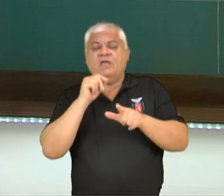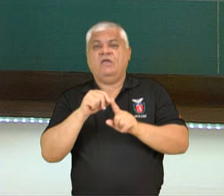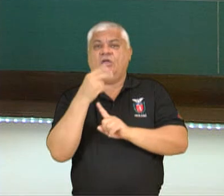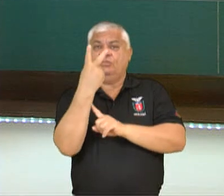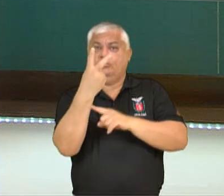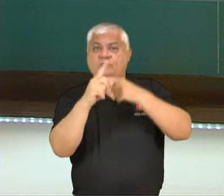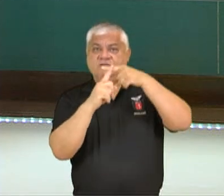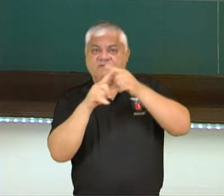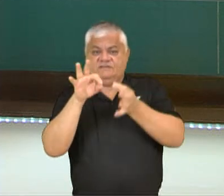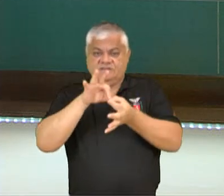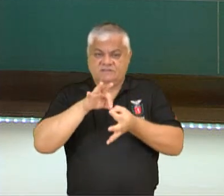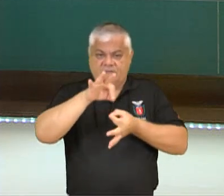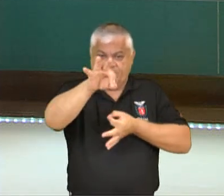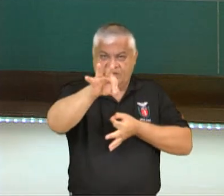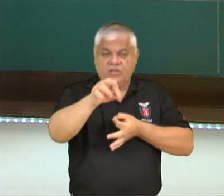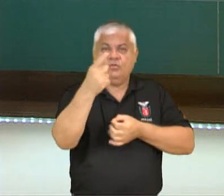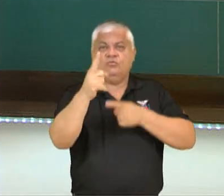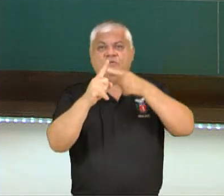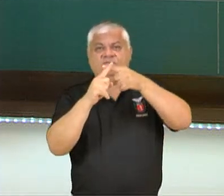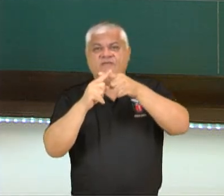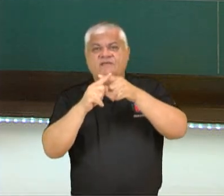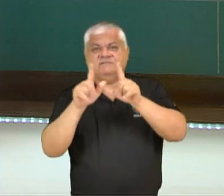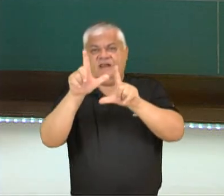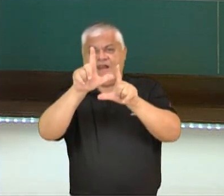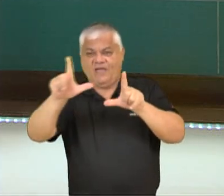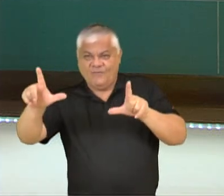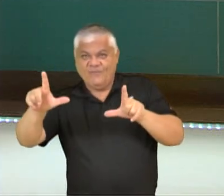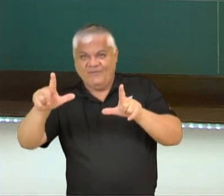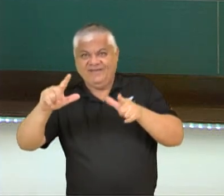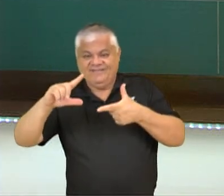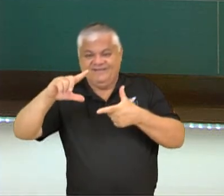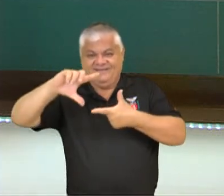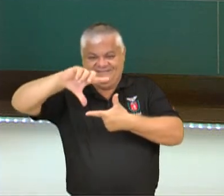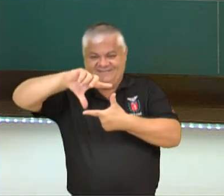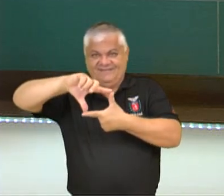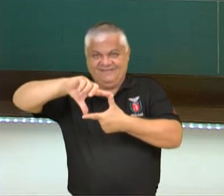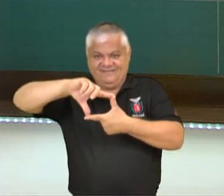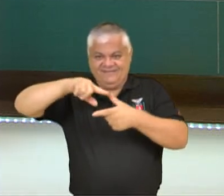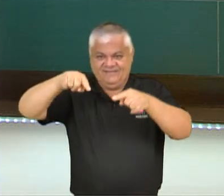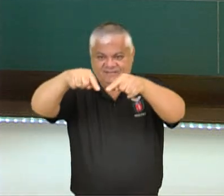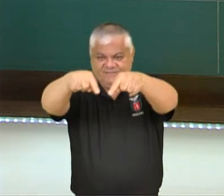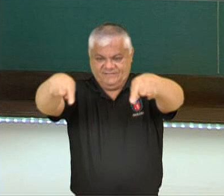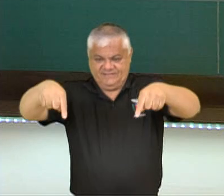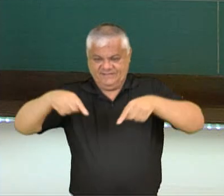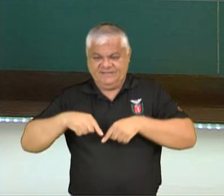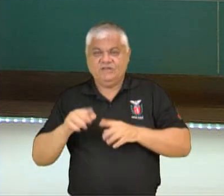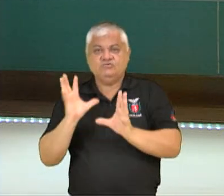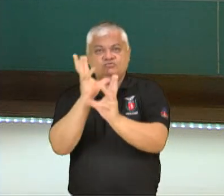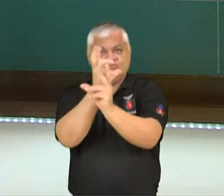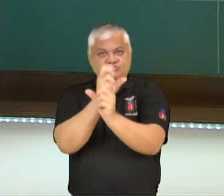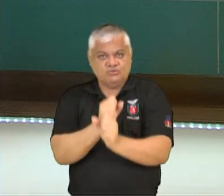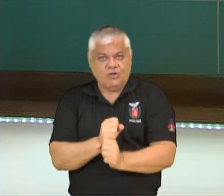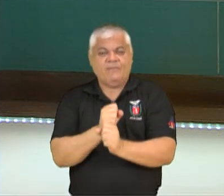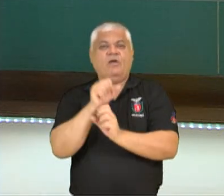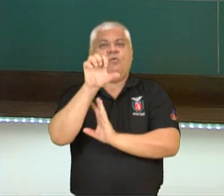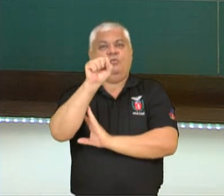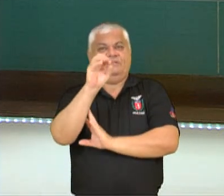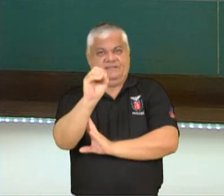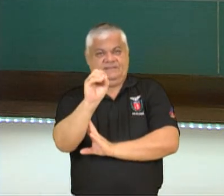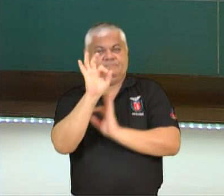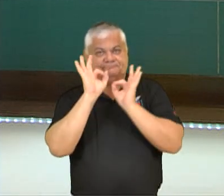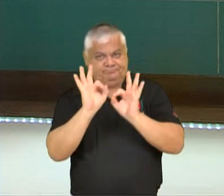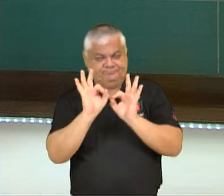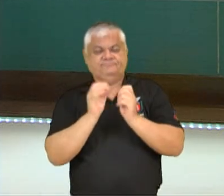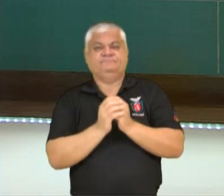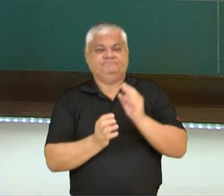o comprimento mais 2 vezes a largura, lembrando que o perímetro é o contorno, é a soma de todos os lados, é igual a 80.